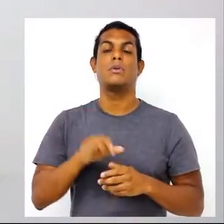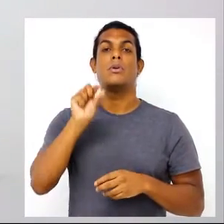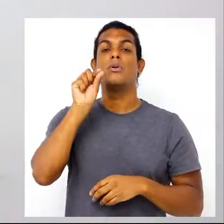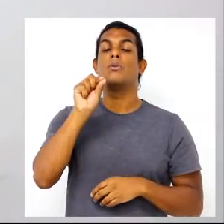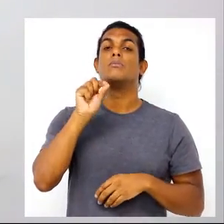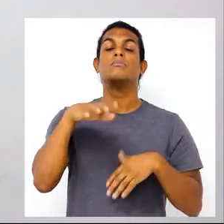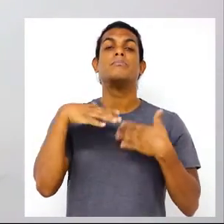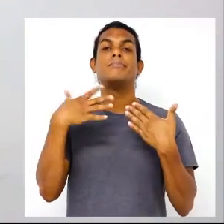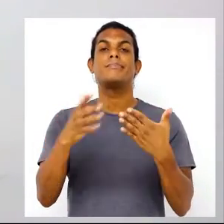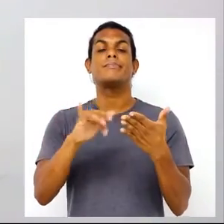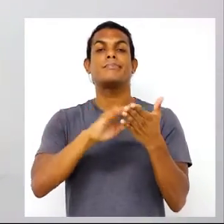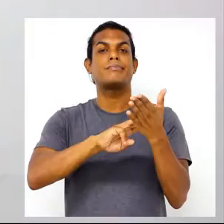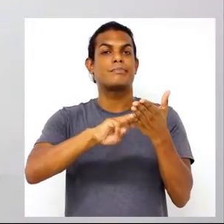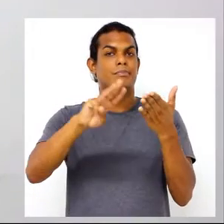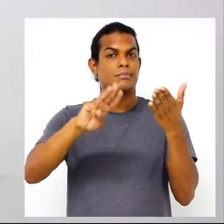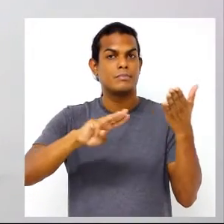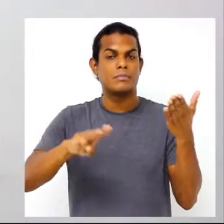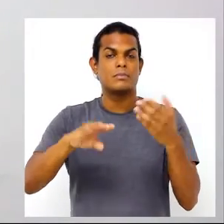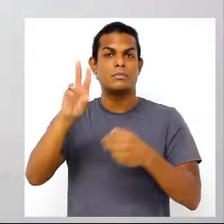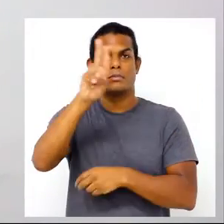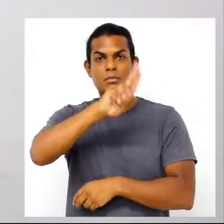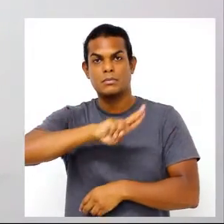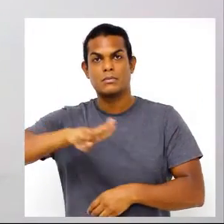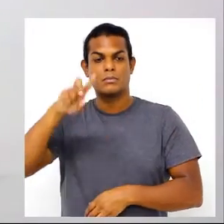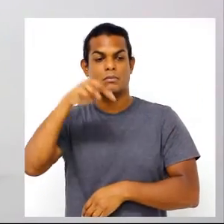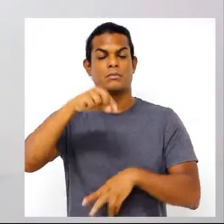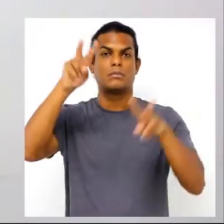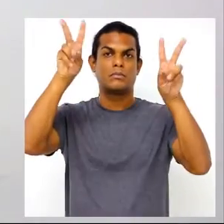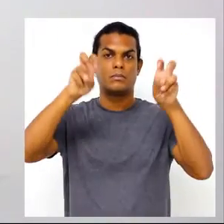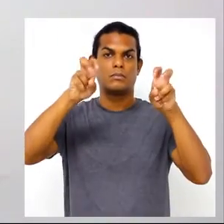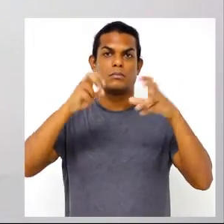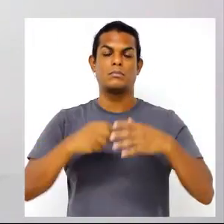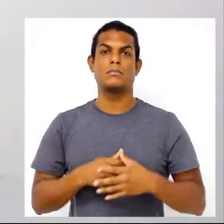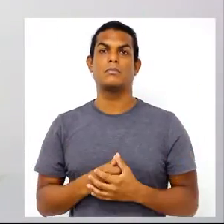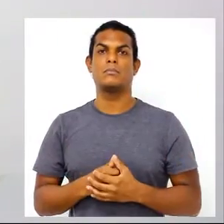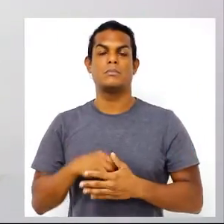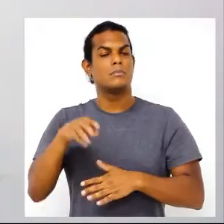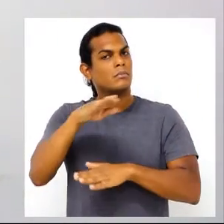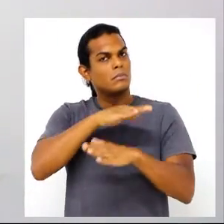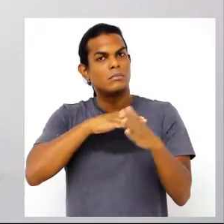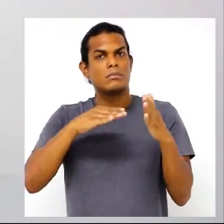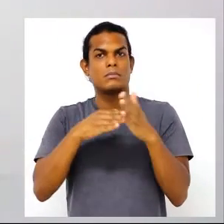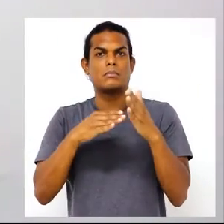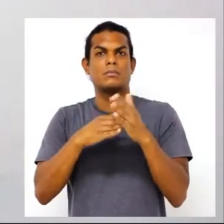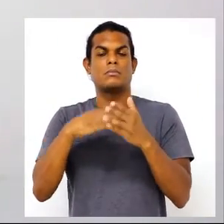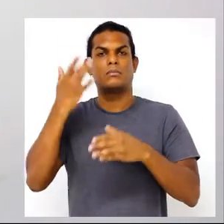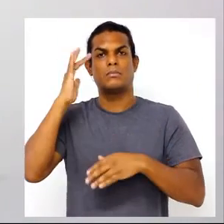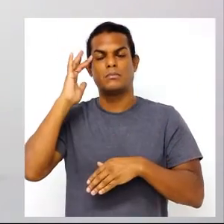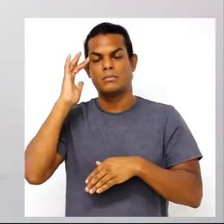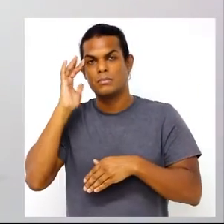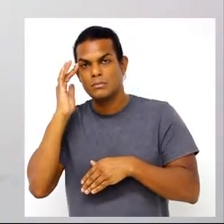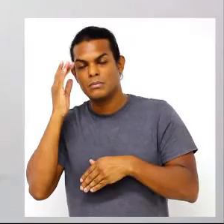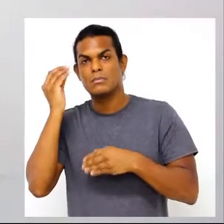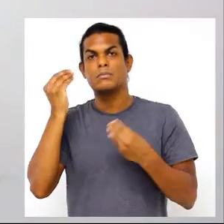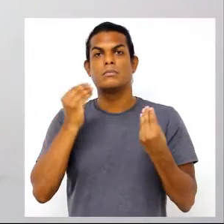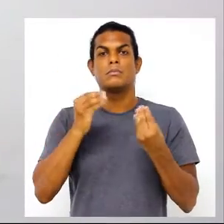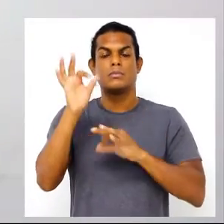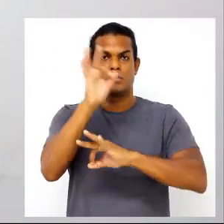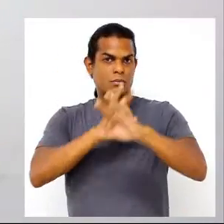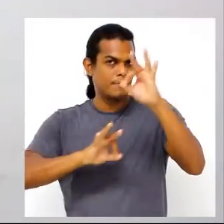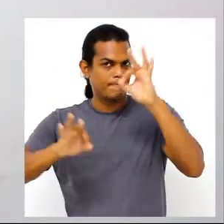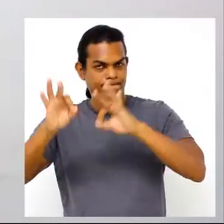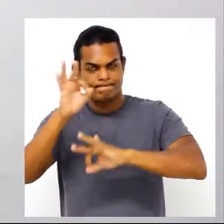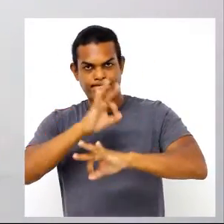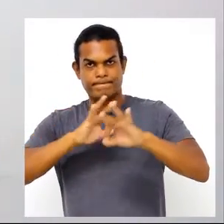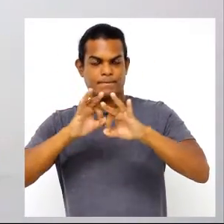qual a metodologia que eu vou falar esse assunto. Então, tudo isso vai ser pensado em função do meu